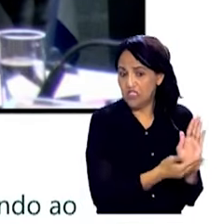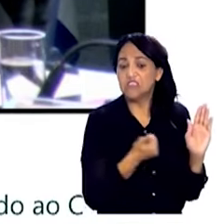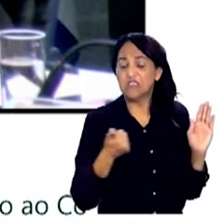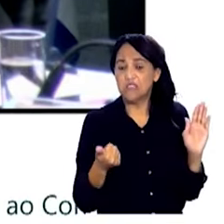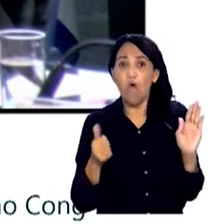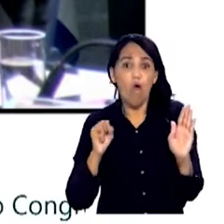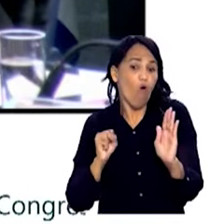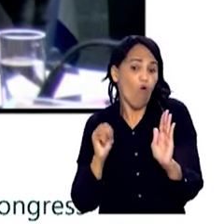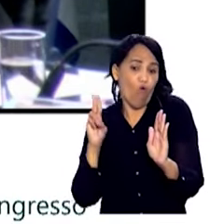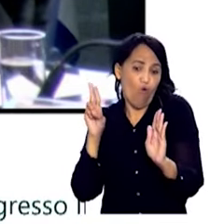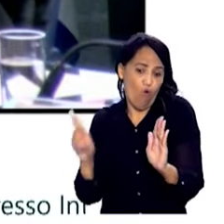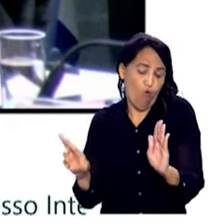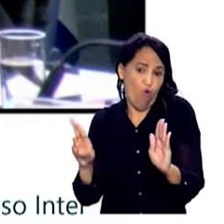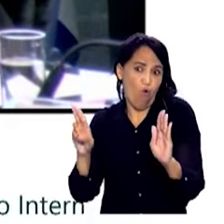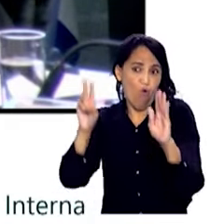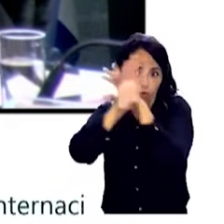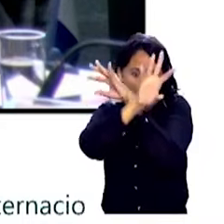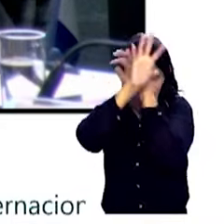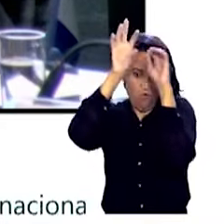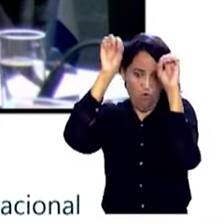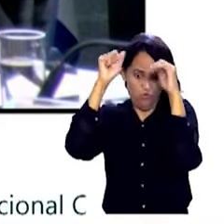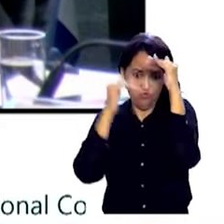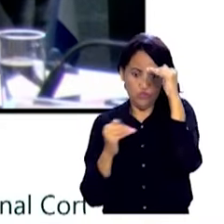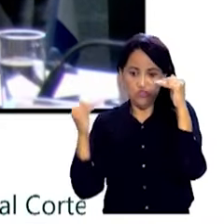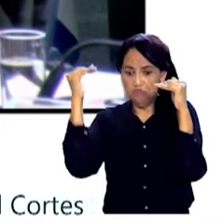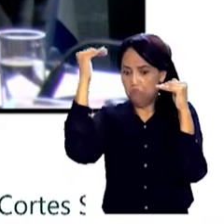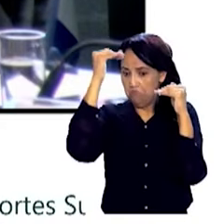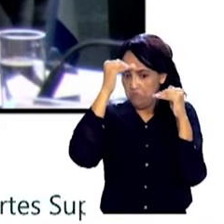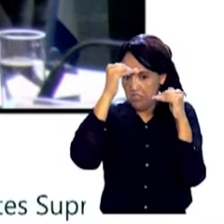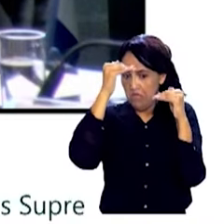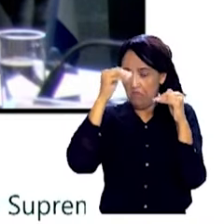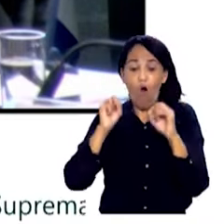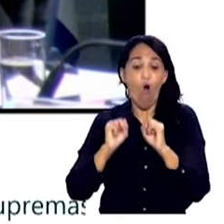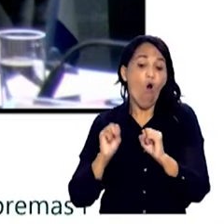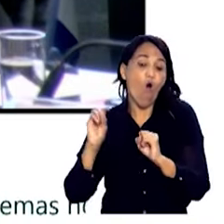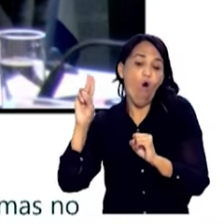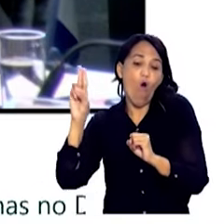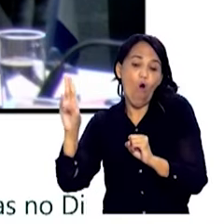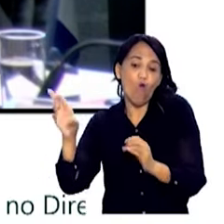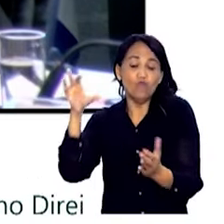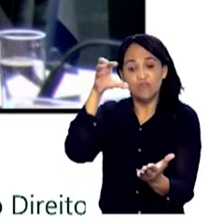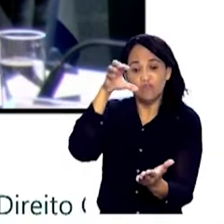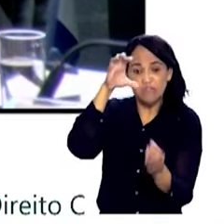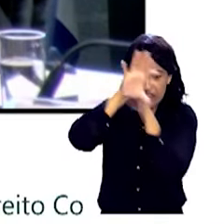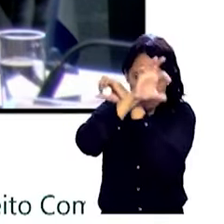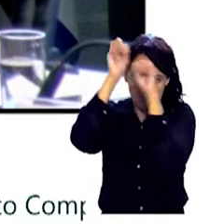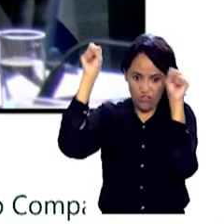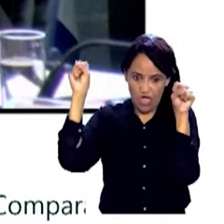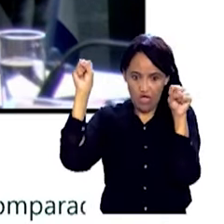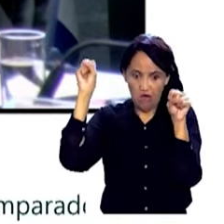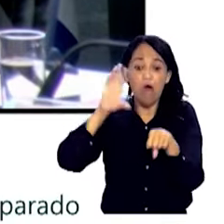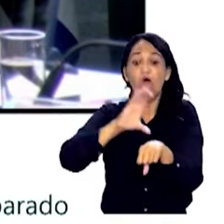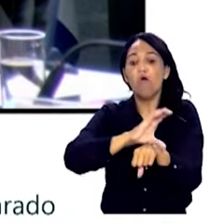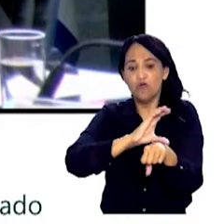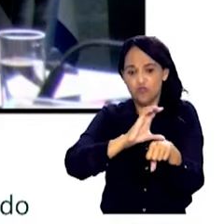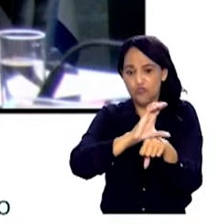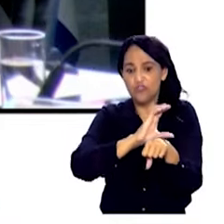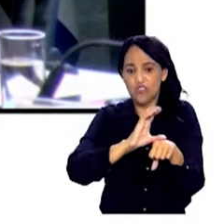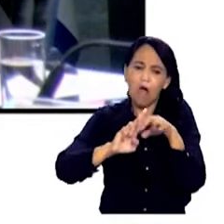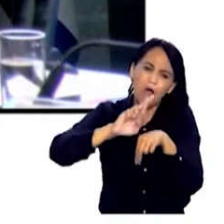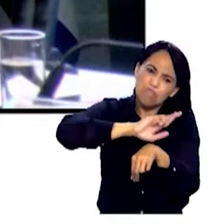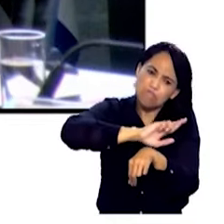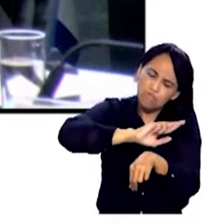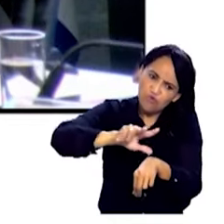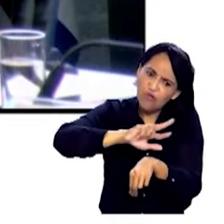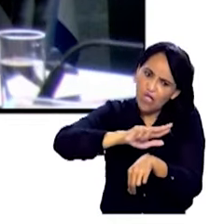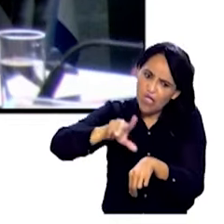é tribunal constitucional hum é muito muito diferente e no caso do Peru